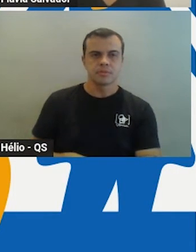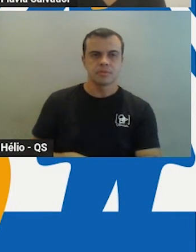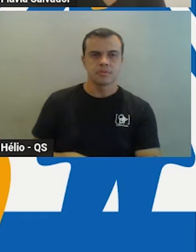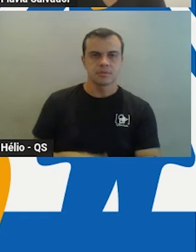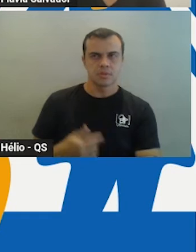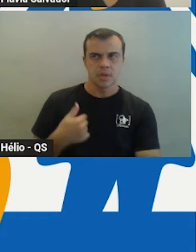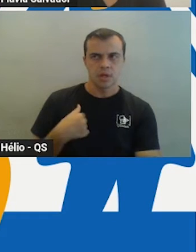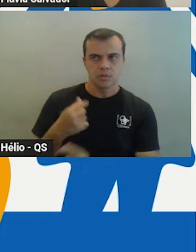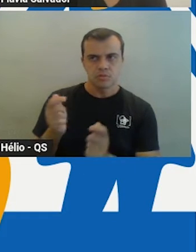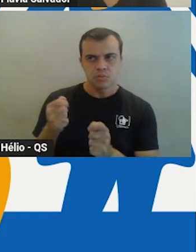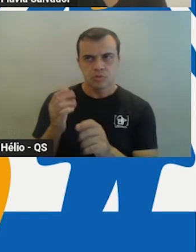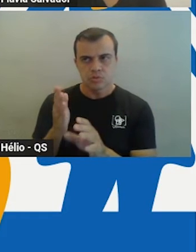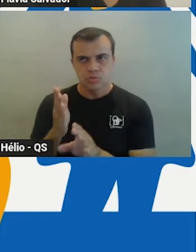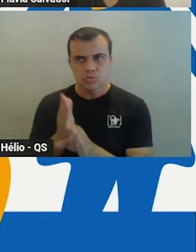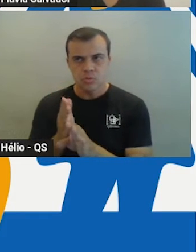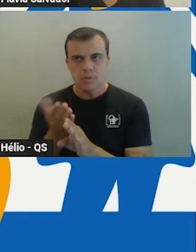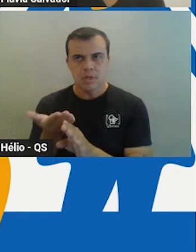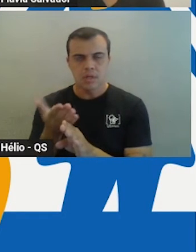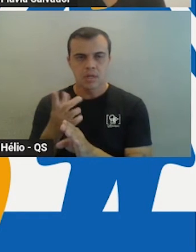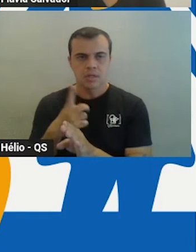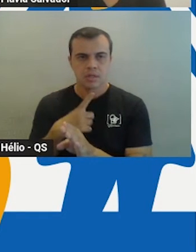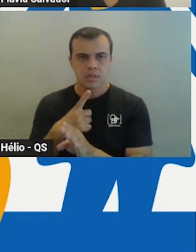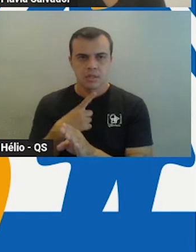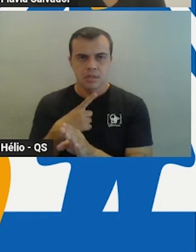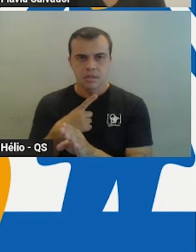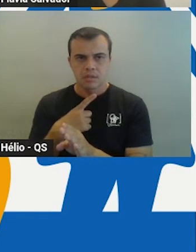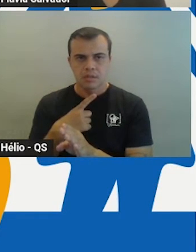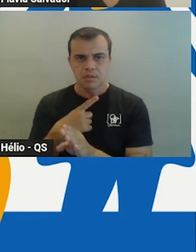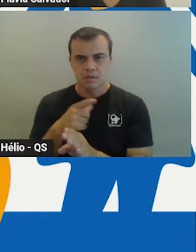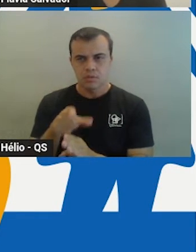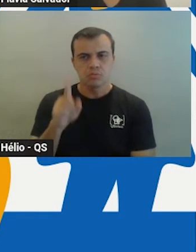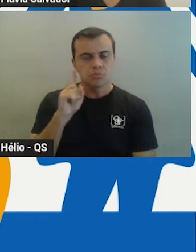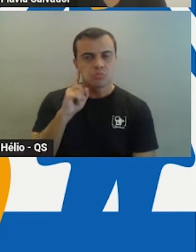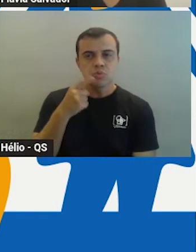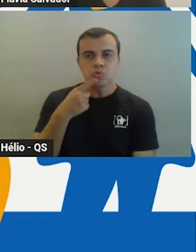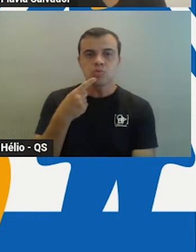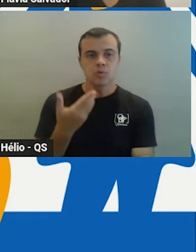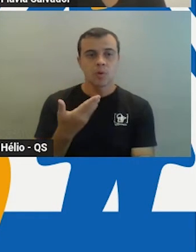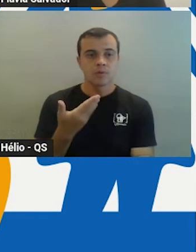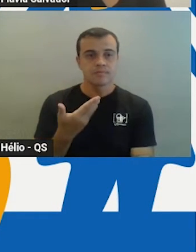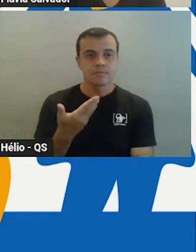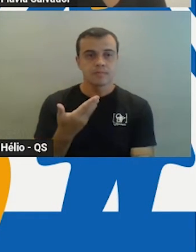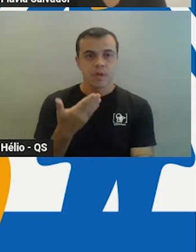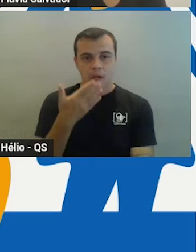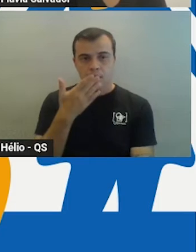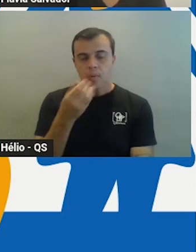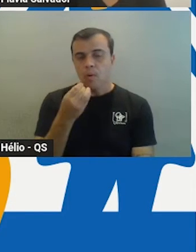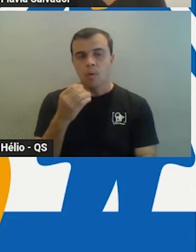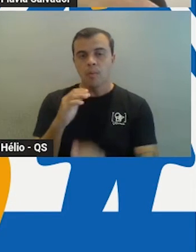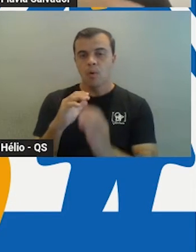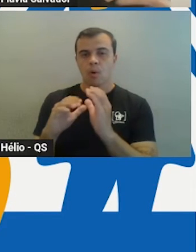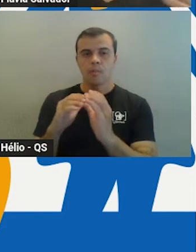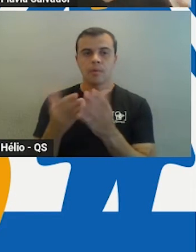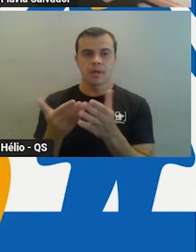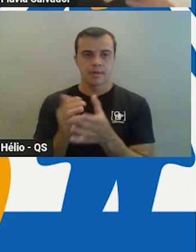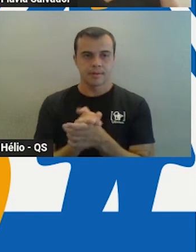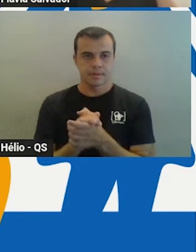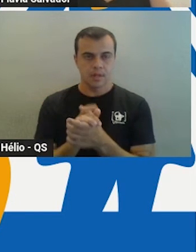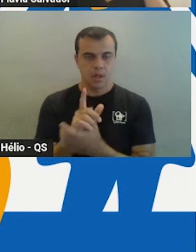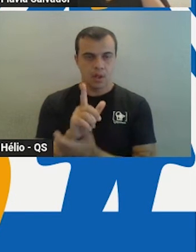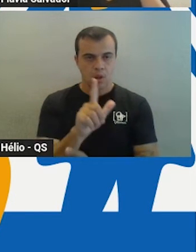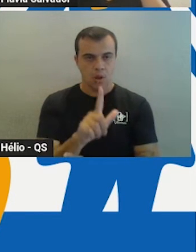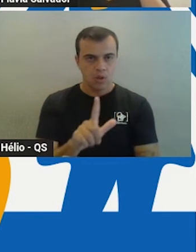eu posso encontrar um atendente, um funcionário que é surdo. Como é que eu vou me comunicar com ele? É lógico